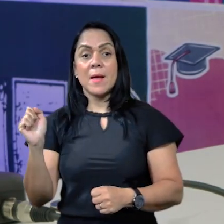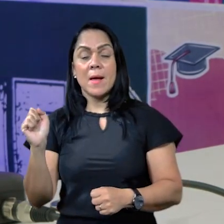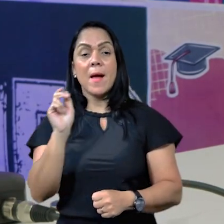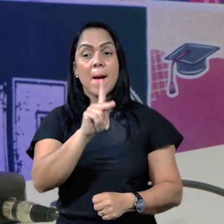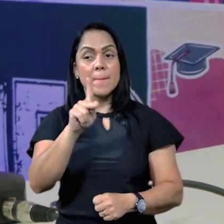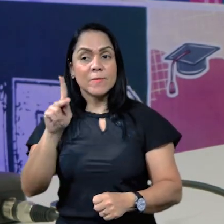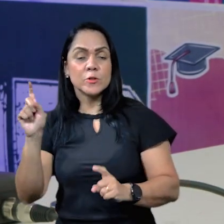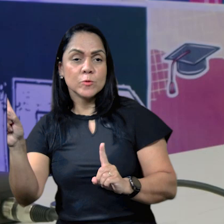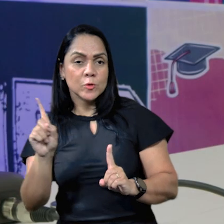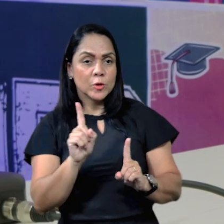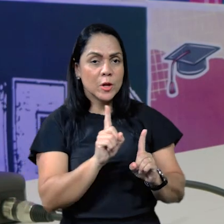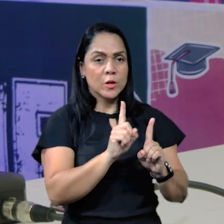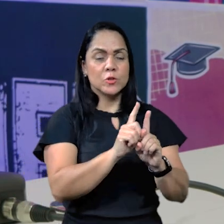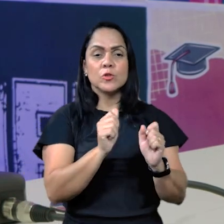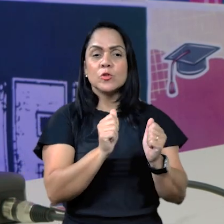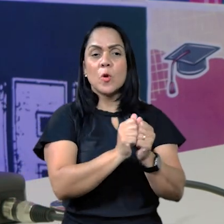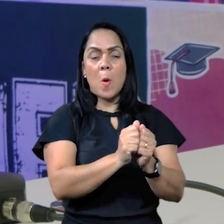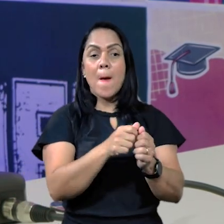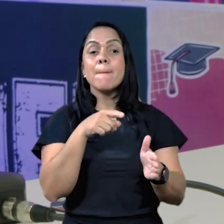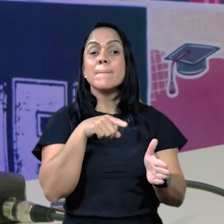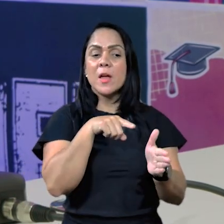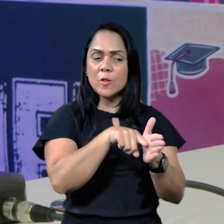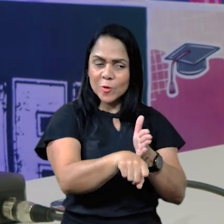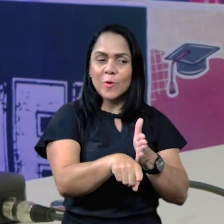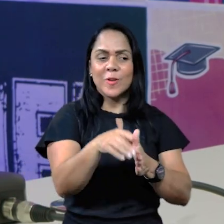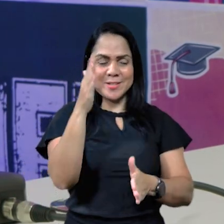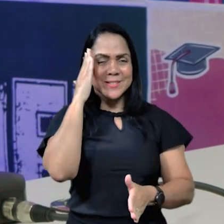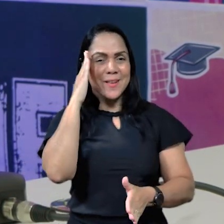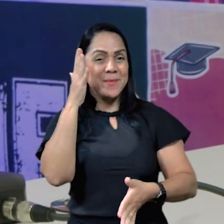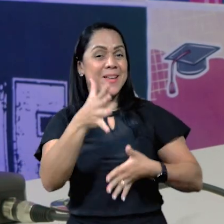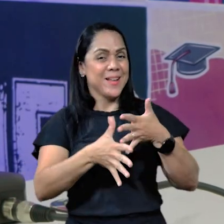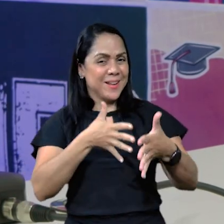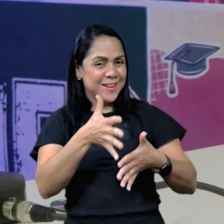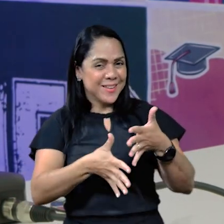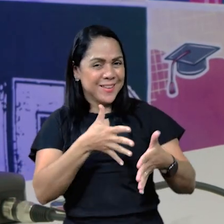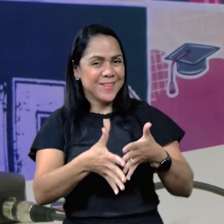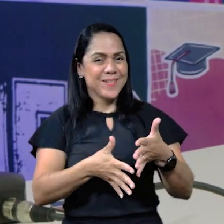lá, aí ele perguntou se eu sabia Libras, eu falei que sabia pouco,